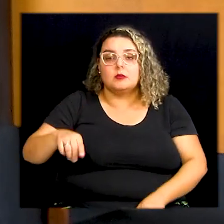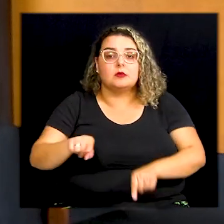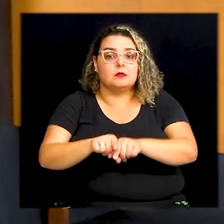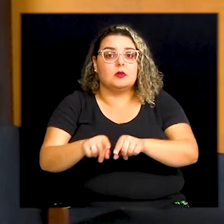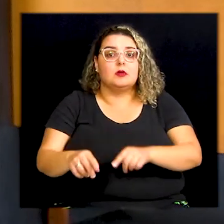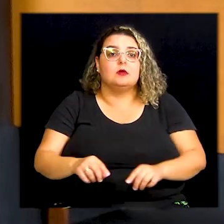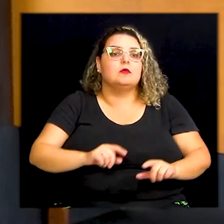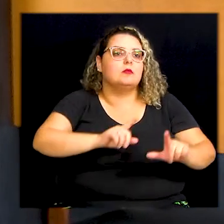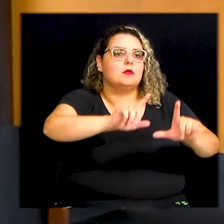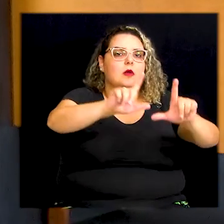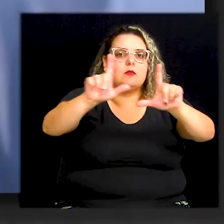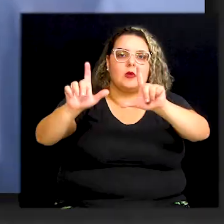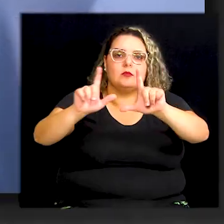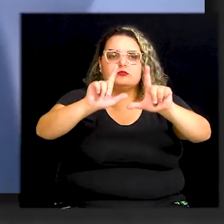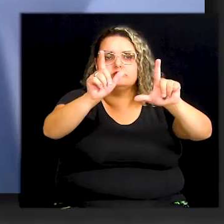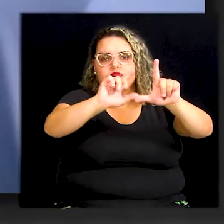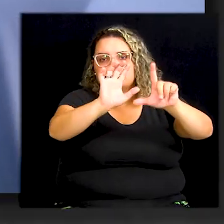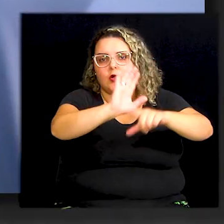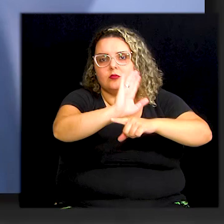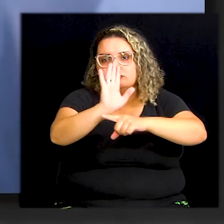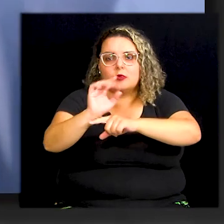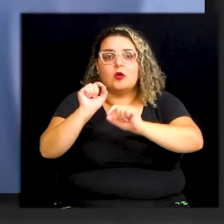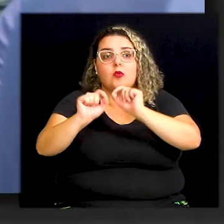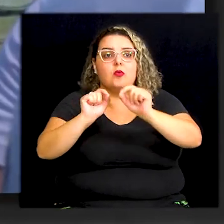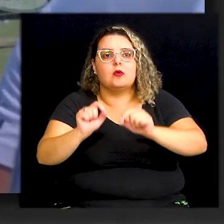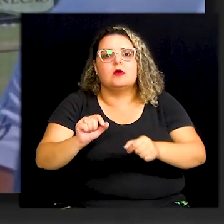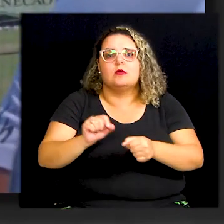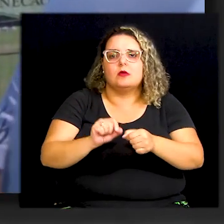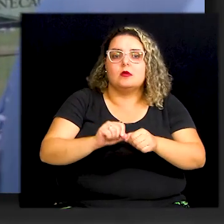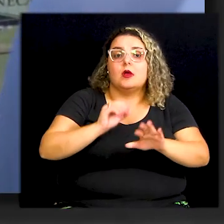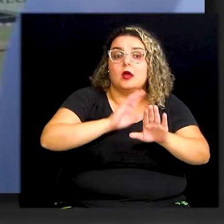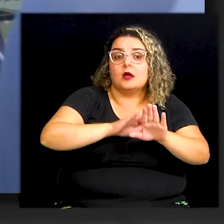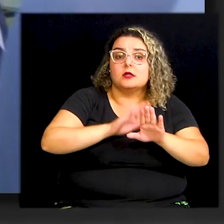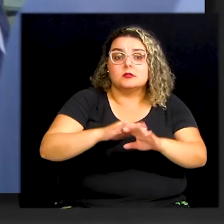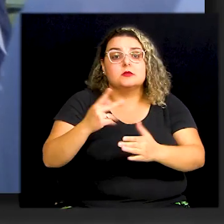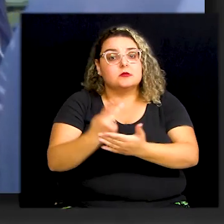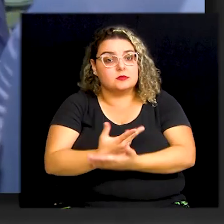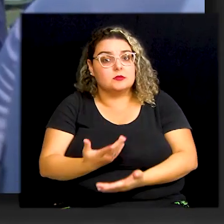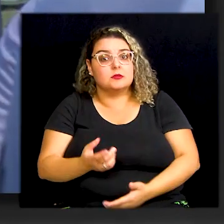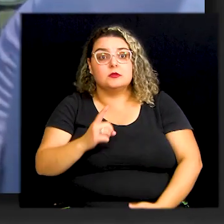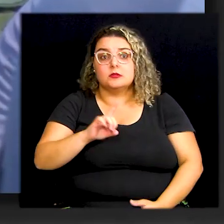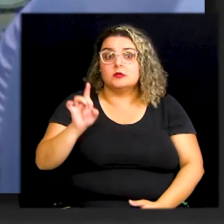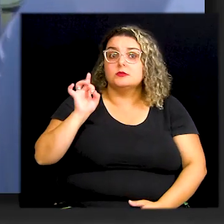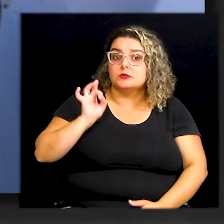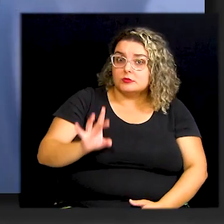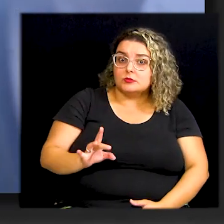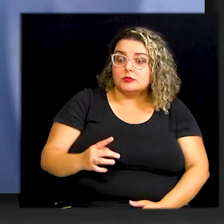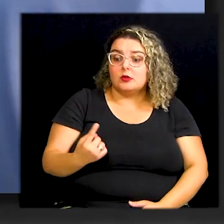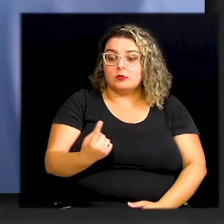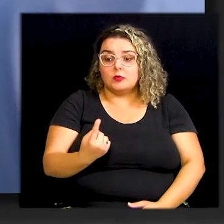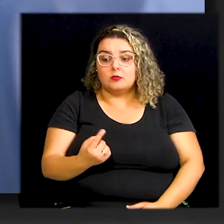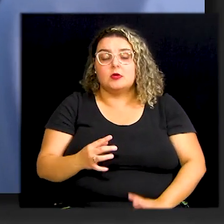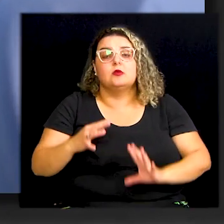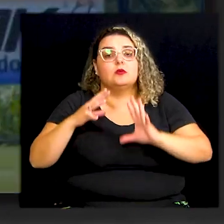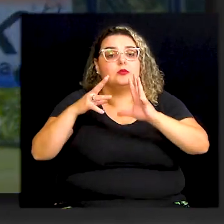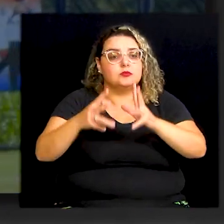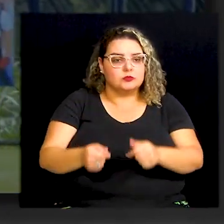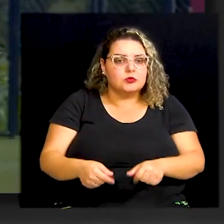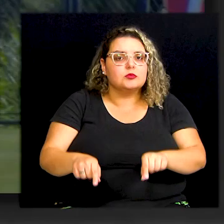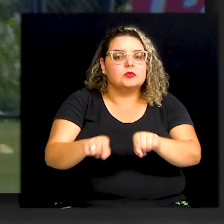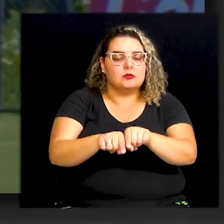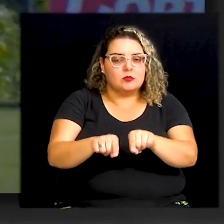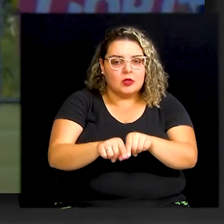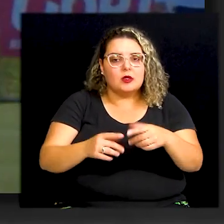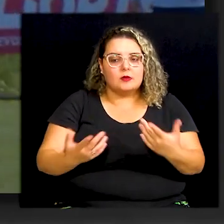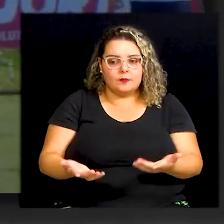auxiliar, mostra bastante vídeo pra gente do que a gente poderia ter feito. A gente treina muita ação do que a gente errou. não só individual, mas coletivamente